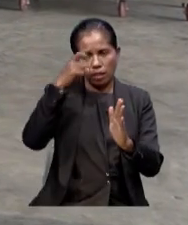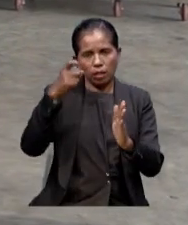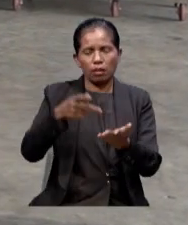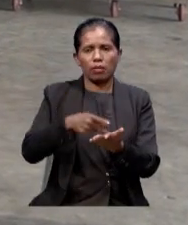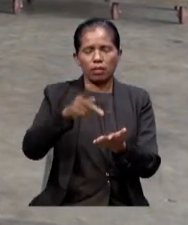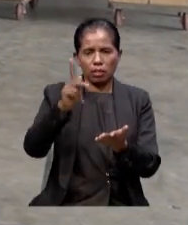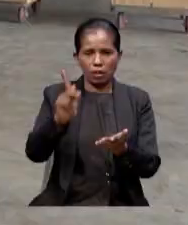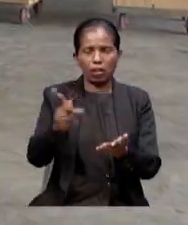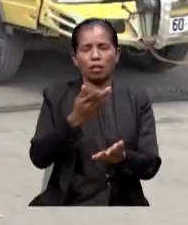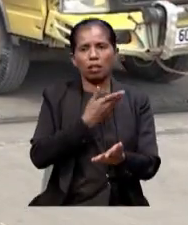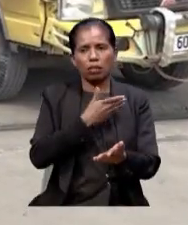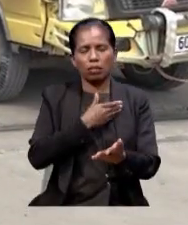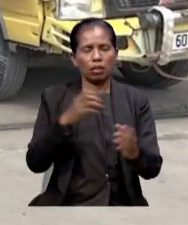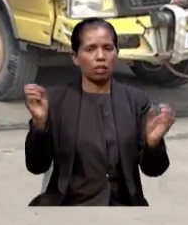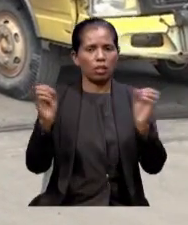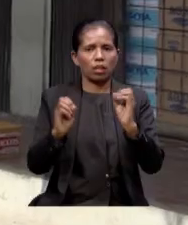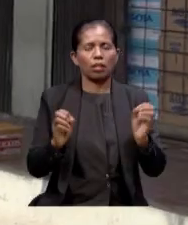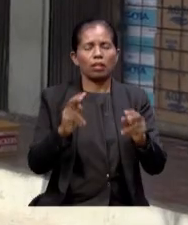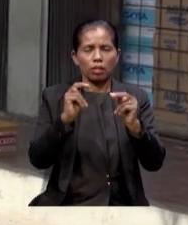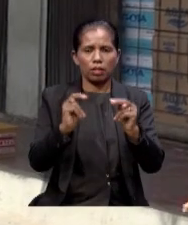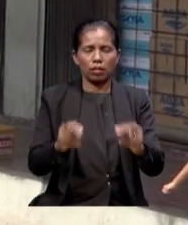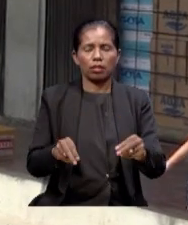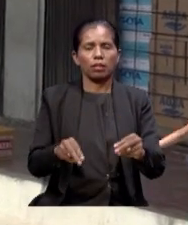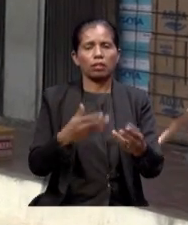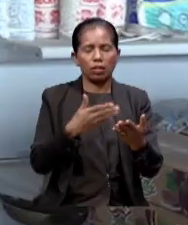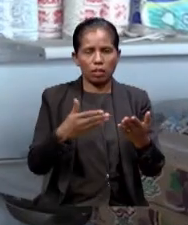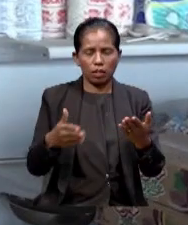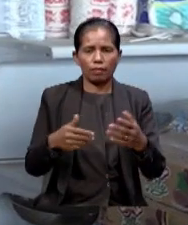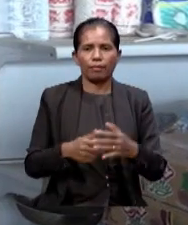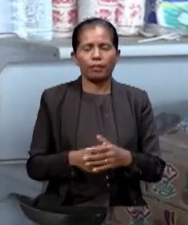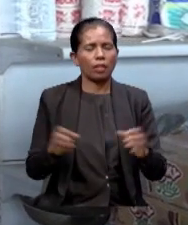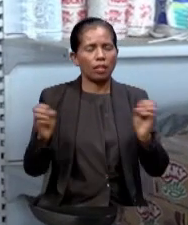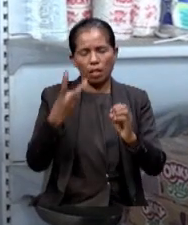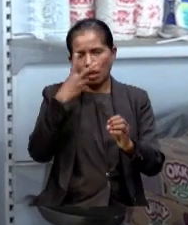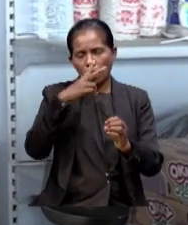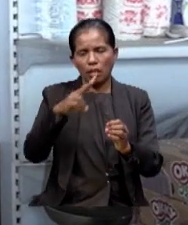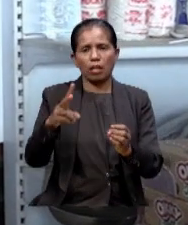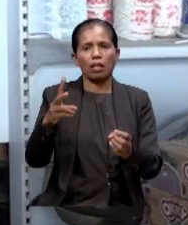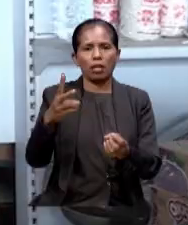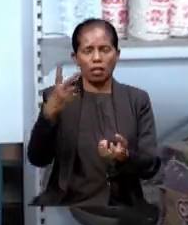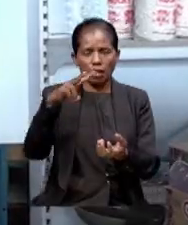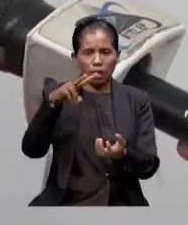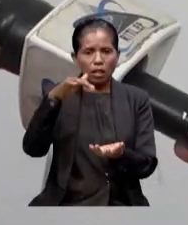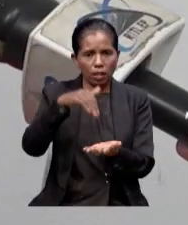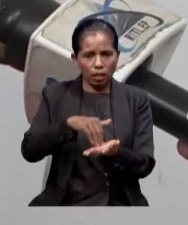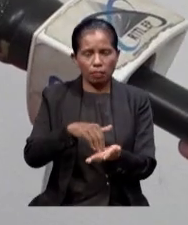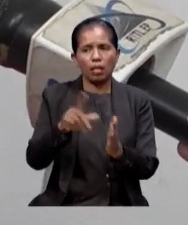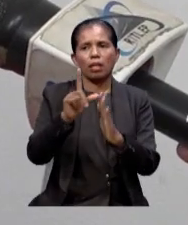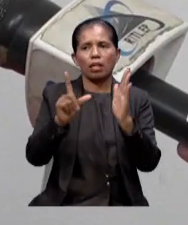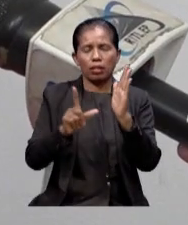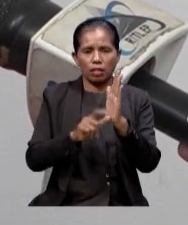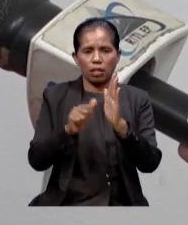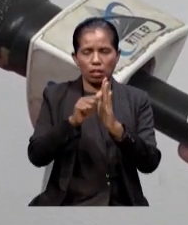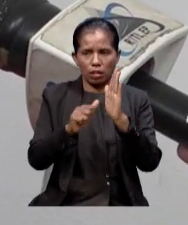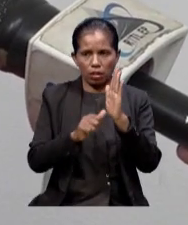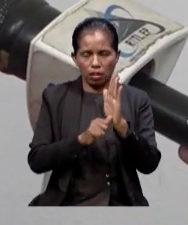seletivo ne be aplica la os ba necessidade básica. La precisa halo revisão ba lei Sira Nebemak e a artigo